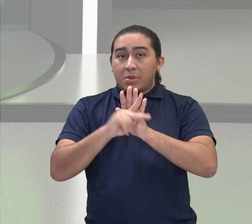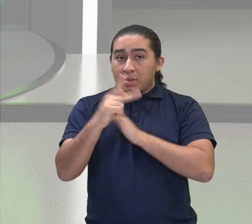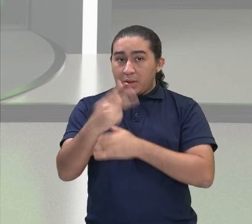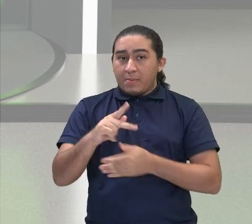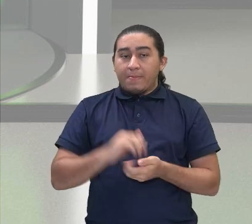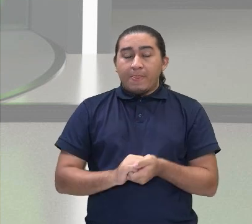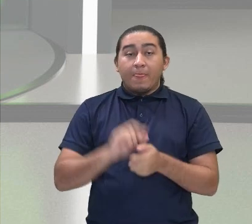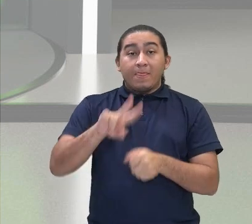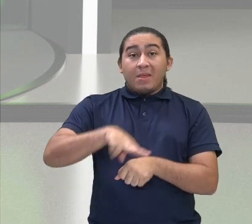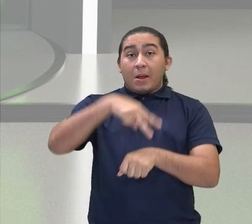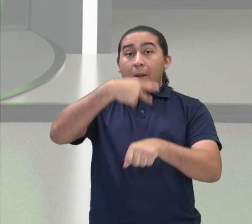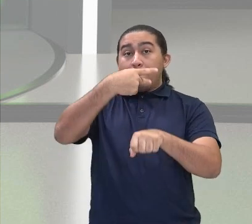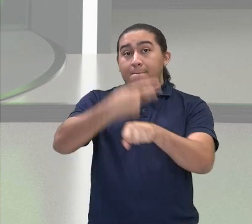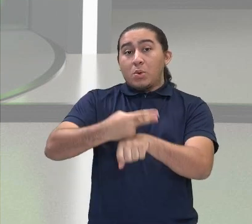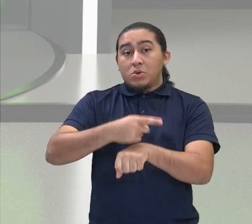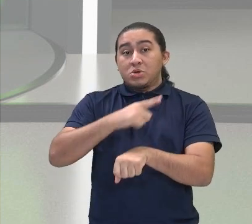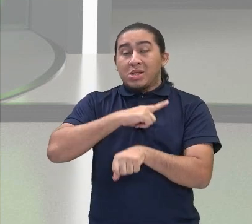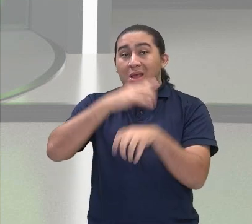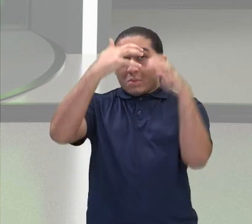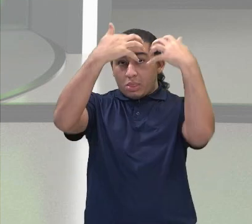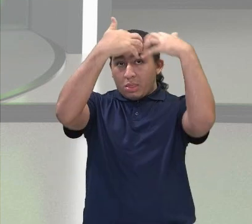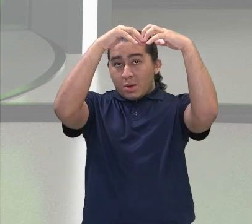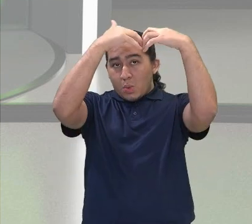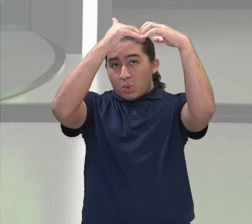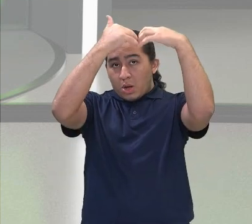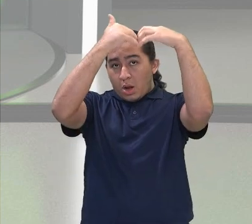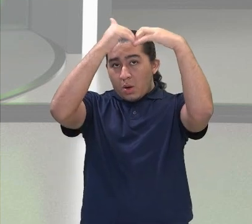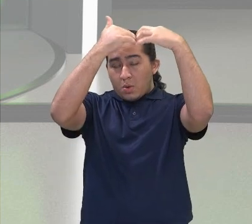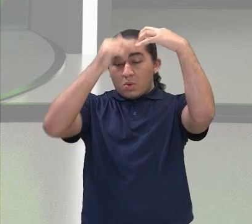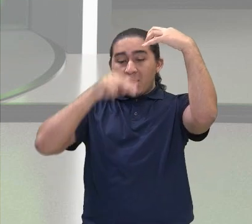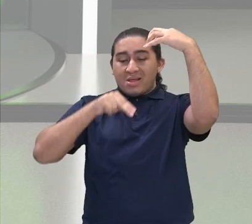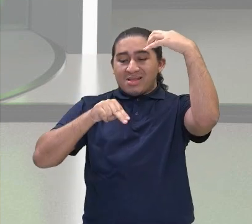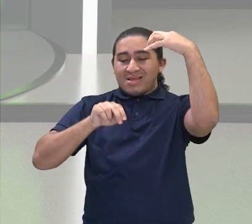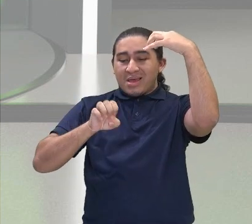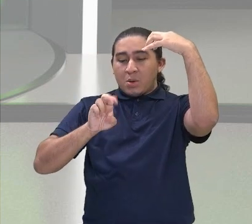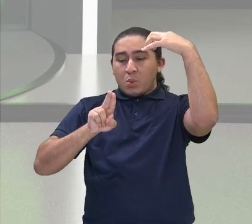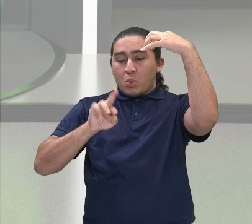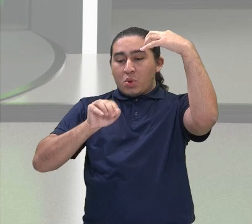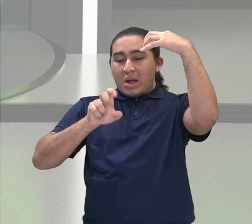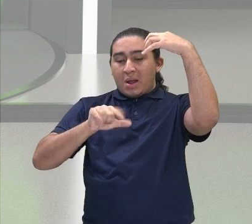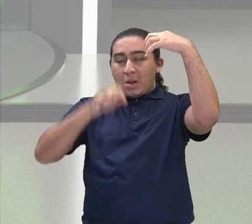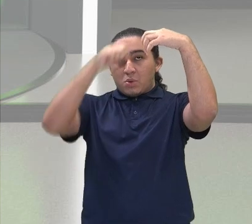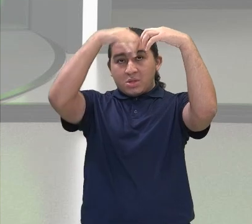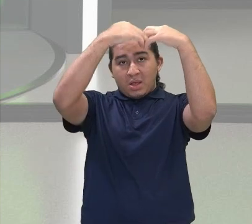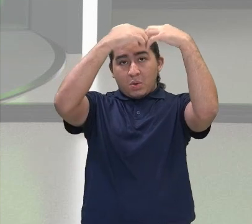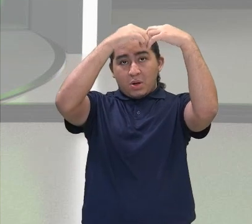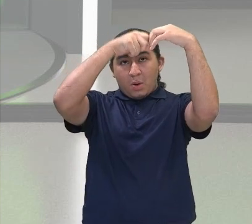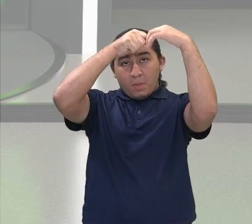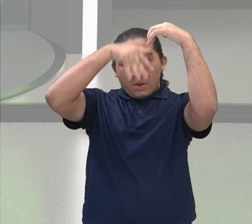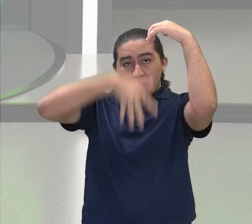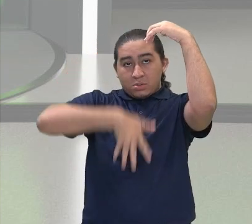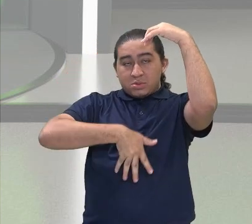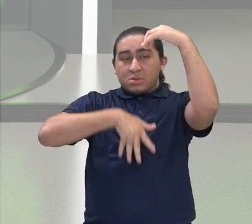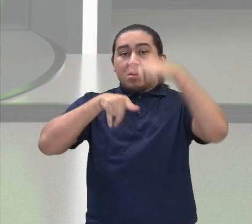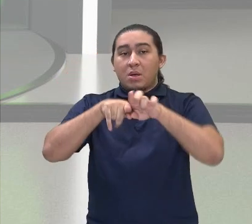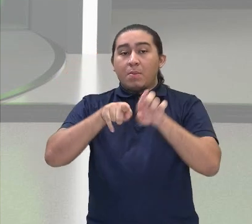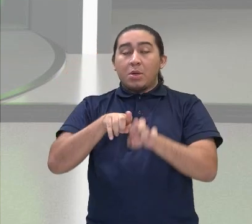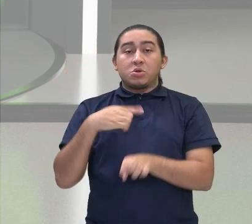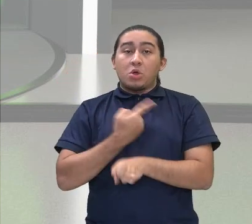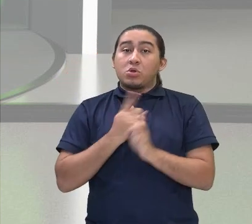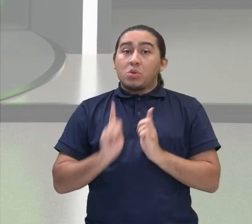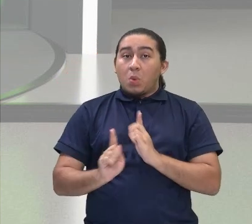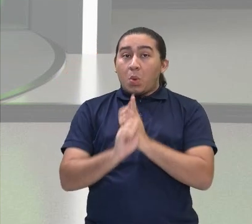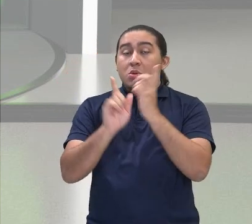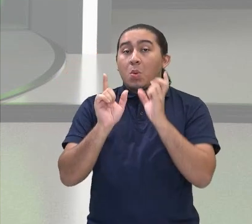Logo depois, né, na outro lado, lá na imagem, a gente tem o tecido neural, também conhecido como tecido nervoso, né, onde a gente vai